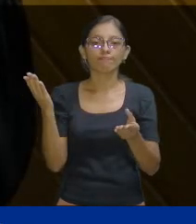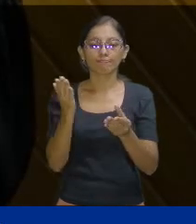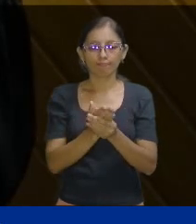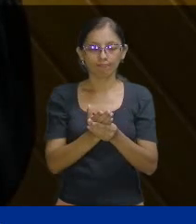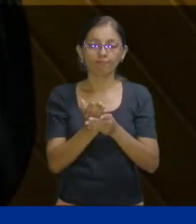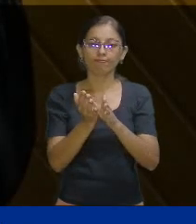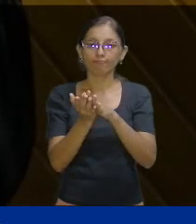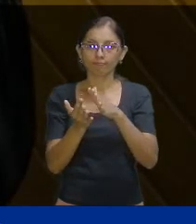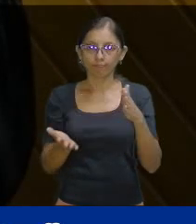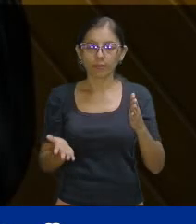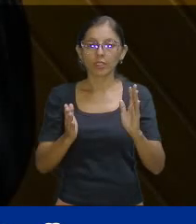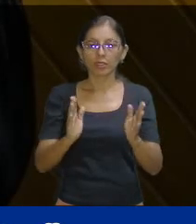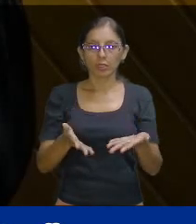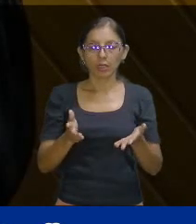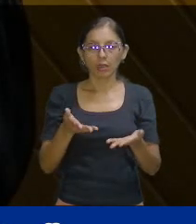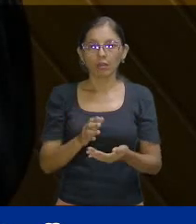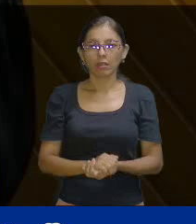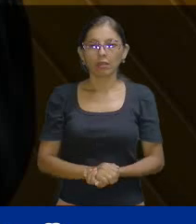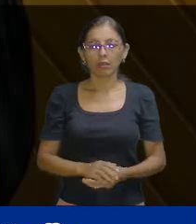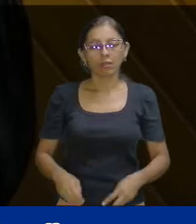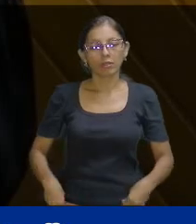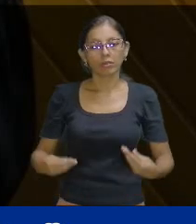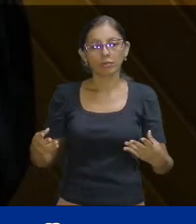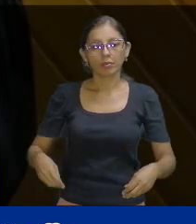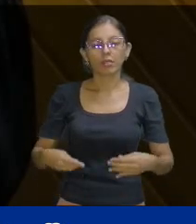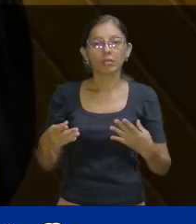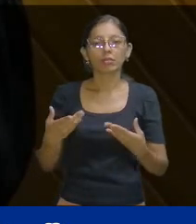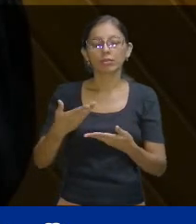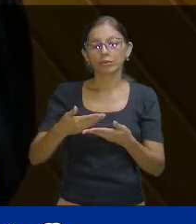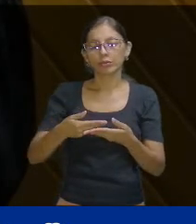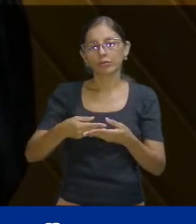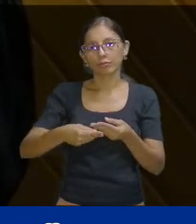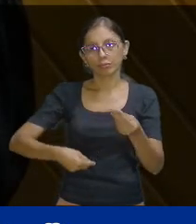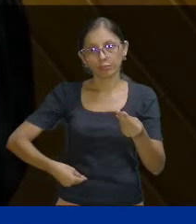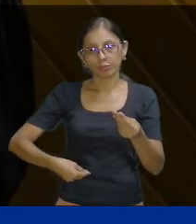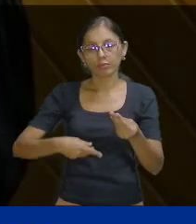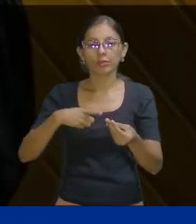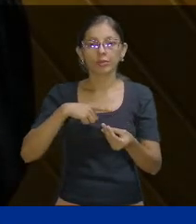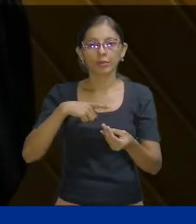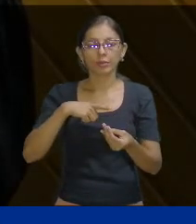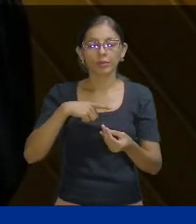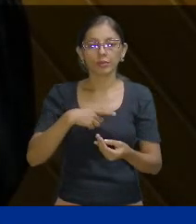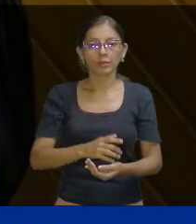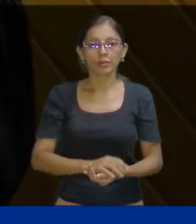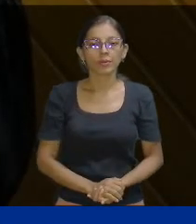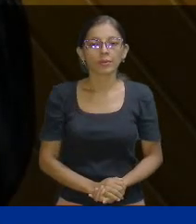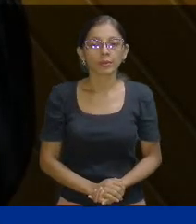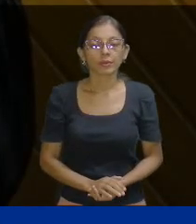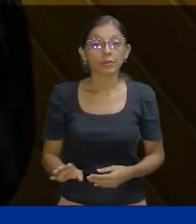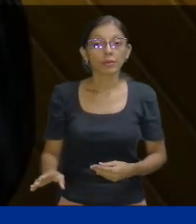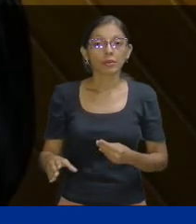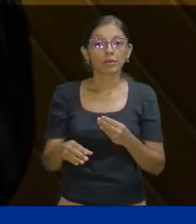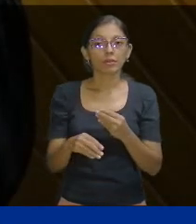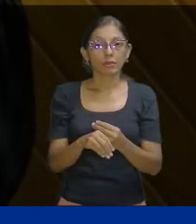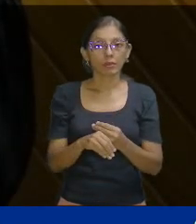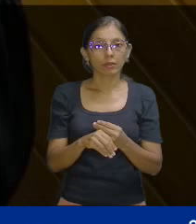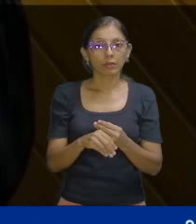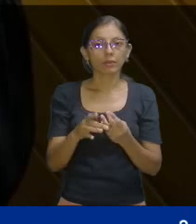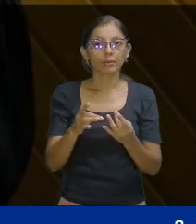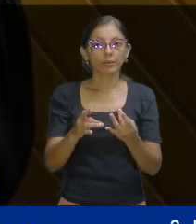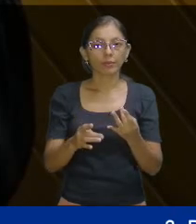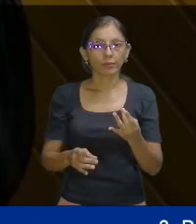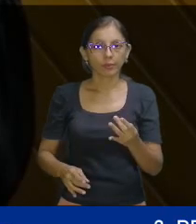o registro das mencionadas despesas estimáveis, por ocasião da entrega da prestação de contas final na modalidade